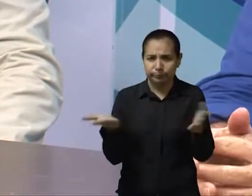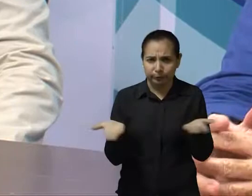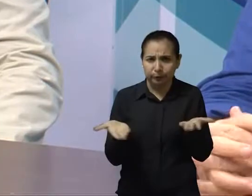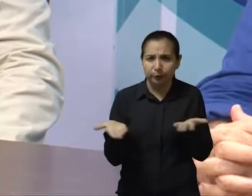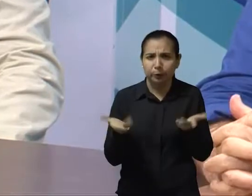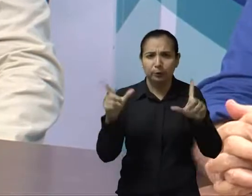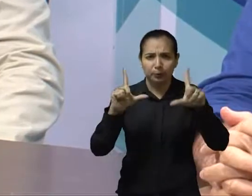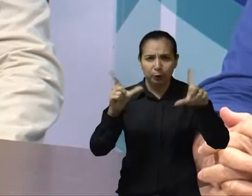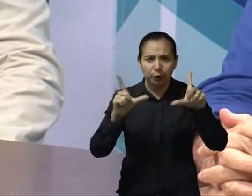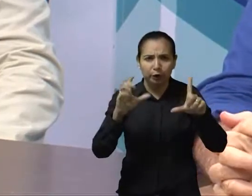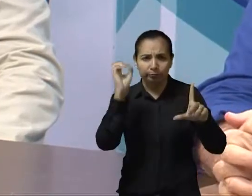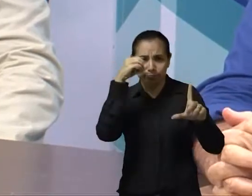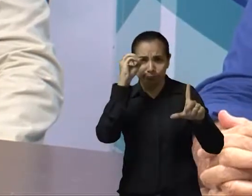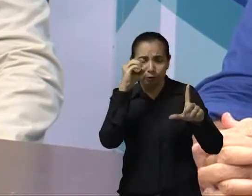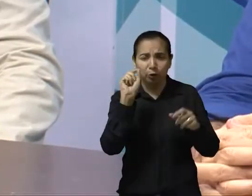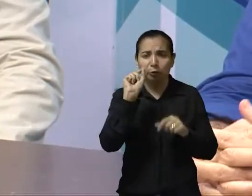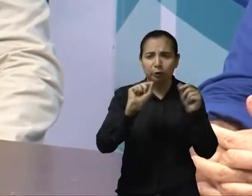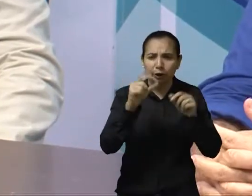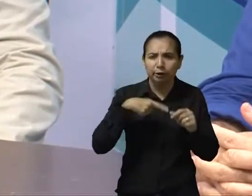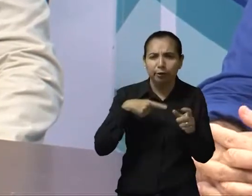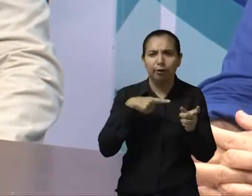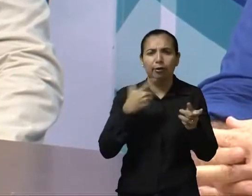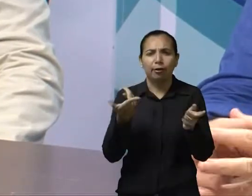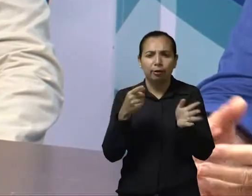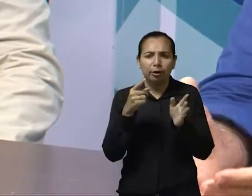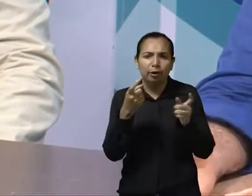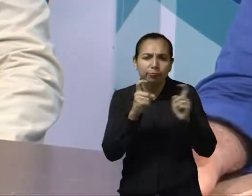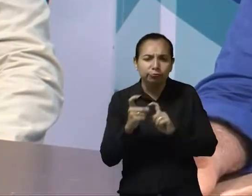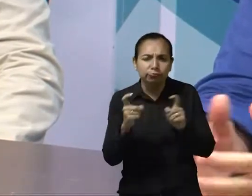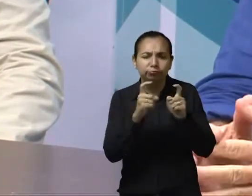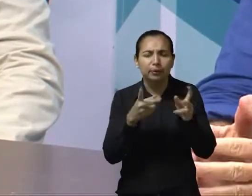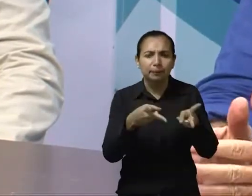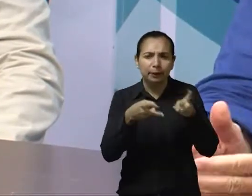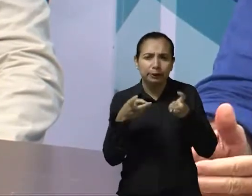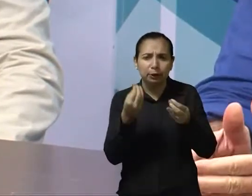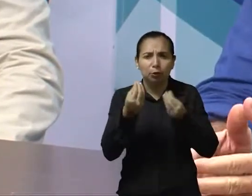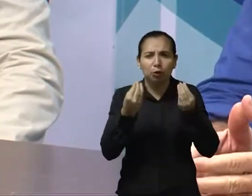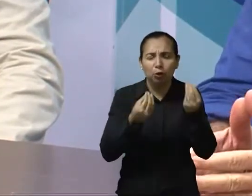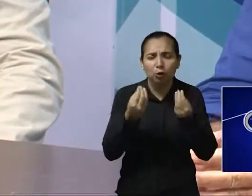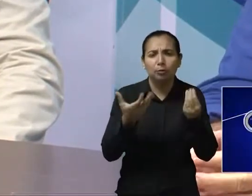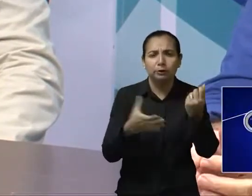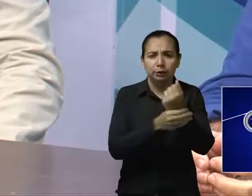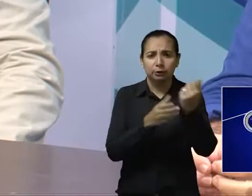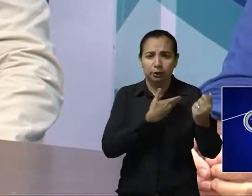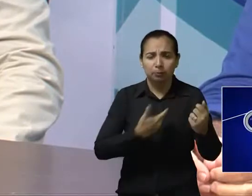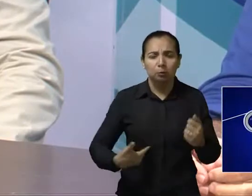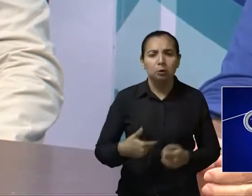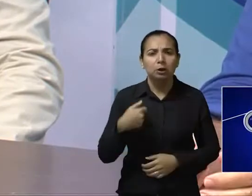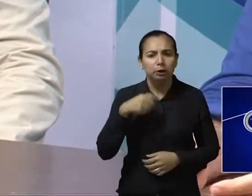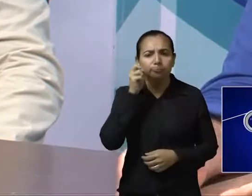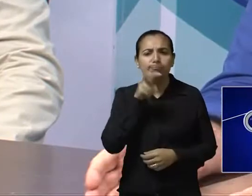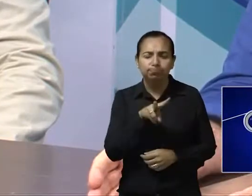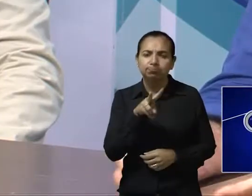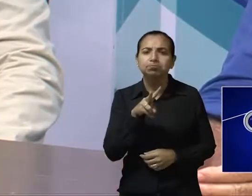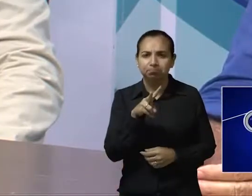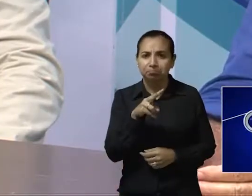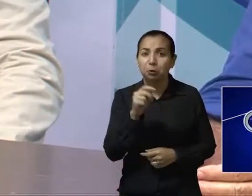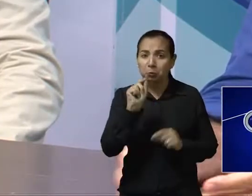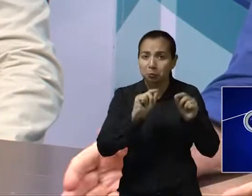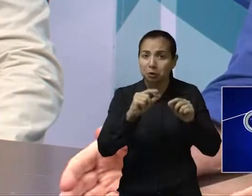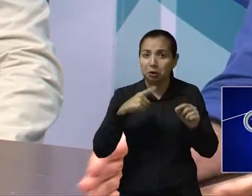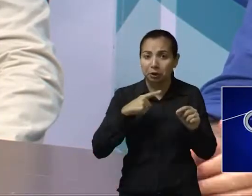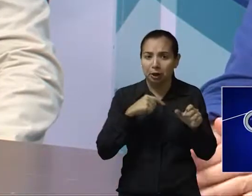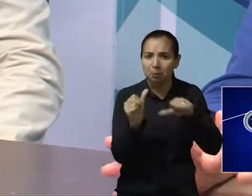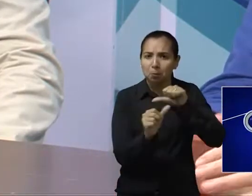a gente analisa essa questão da violência, da segurança pública. Eu estou muito otimista com relação a essas possibilidades,